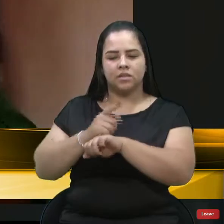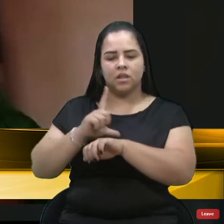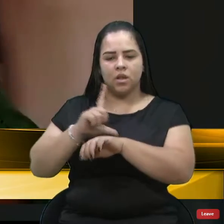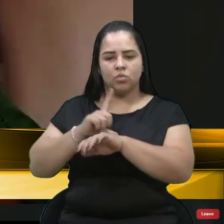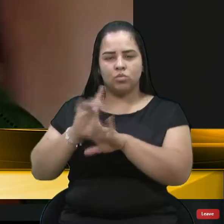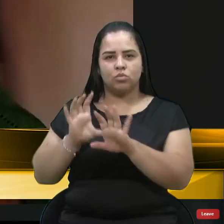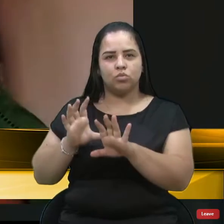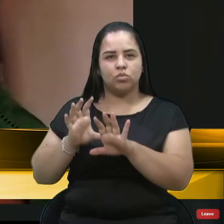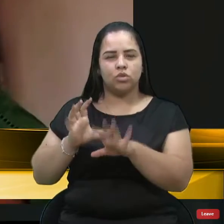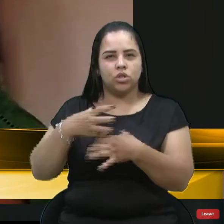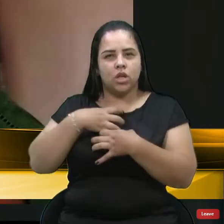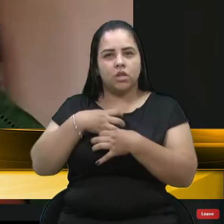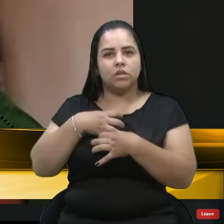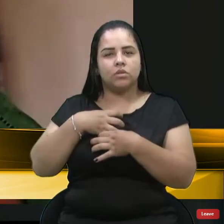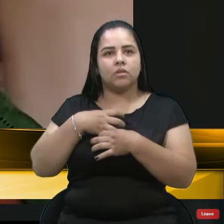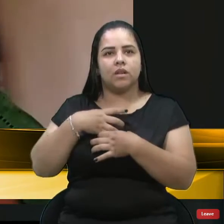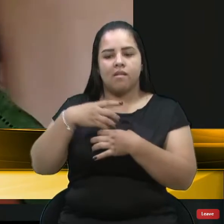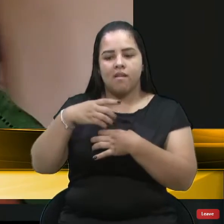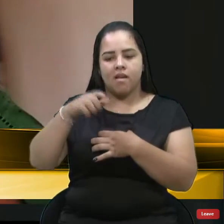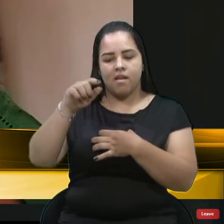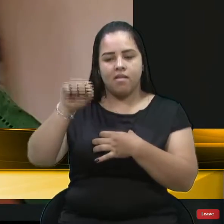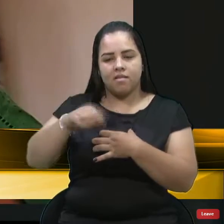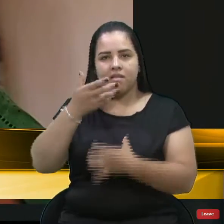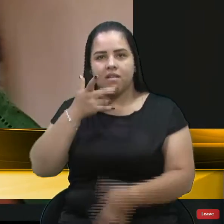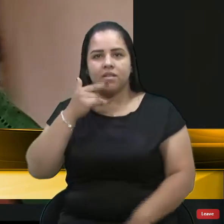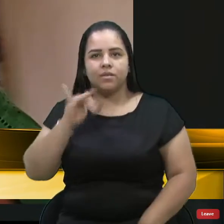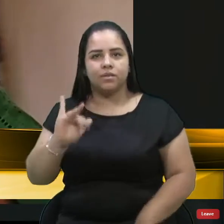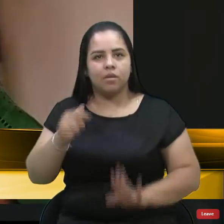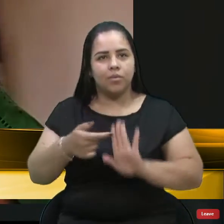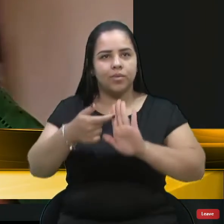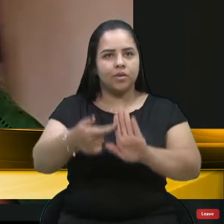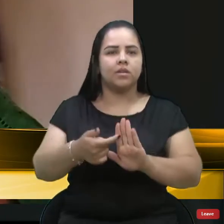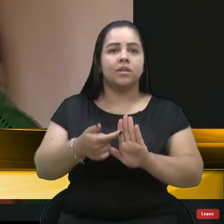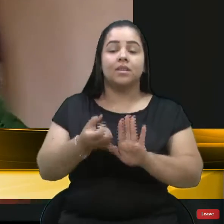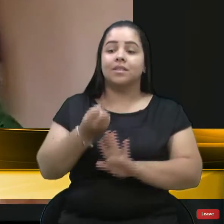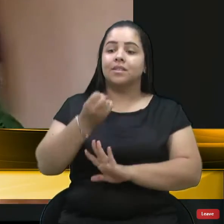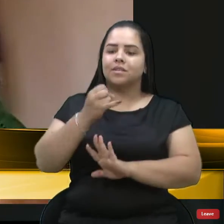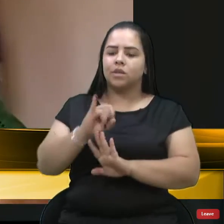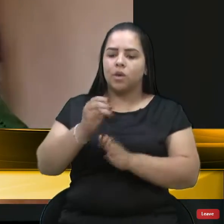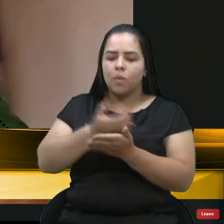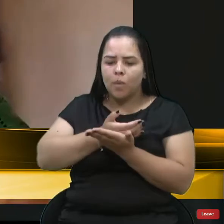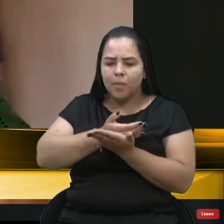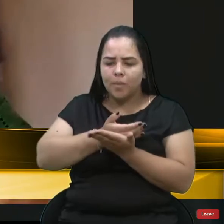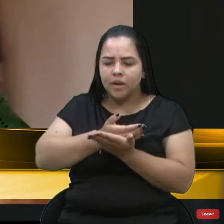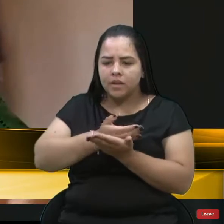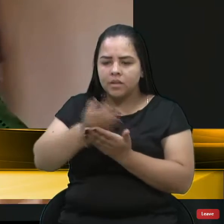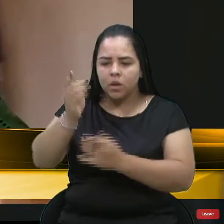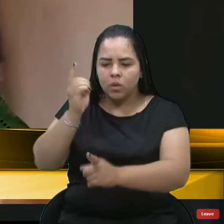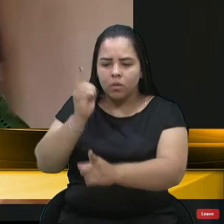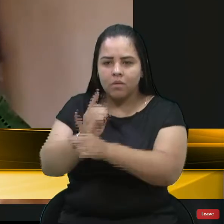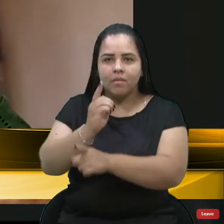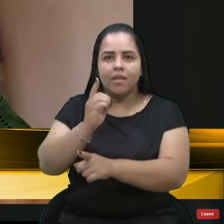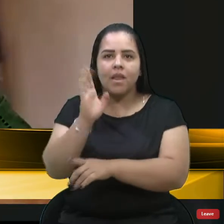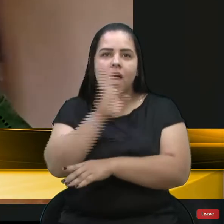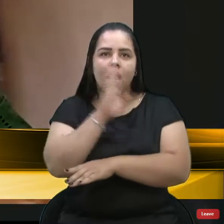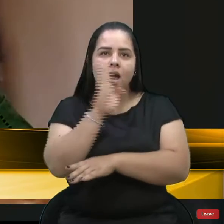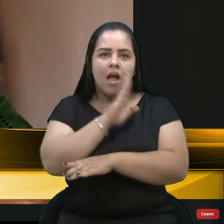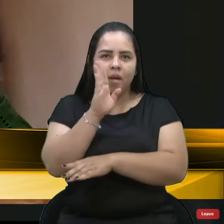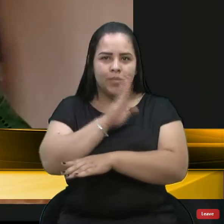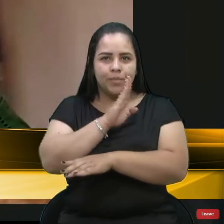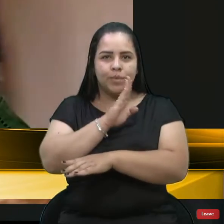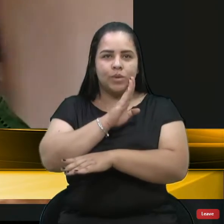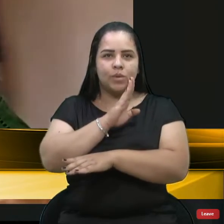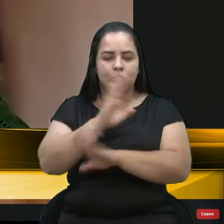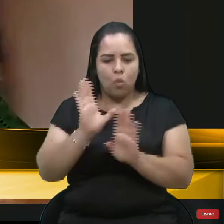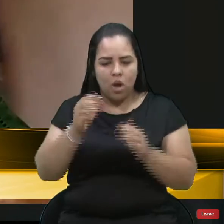Uma criança diagnosticada cedo e com os devidos estímulos, com o devido tratamento, ela consegue levar